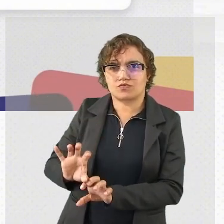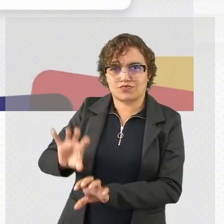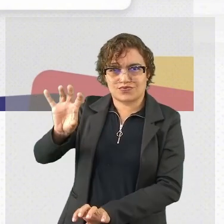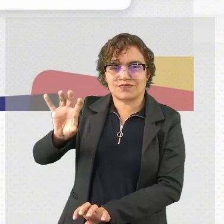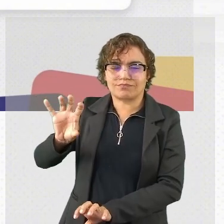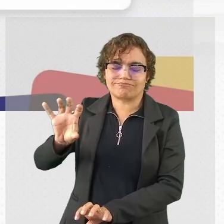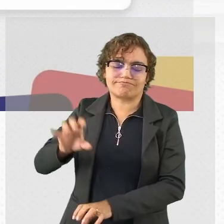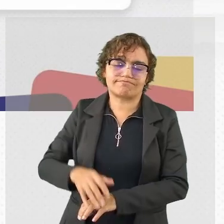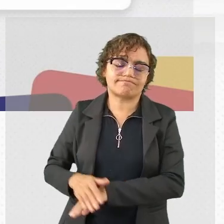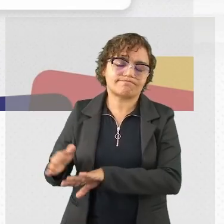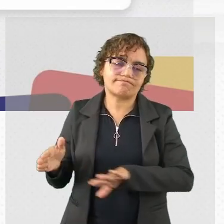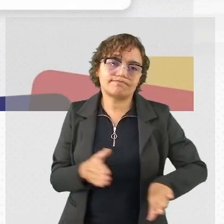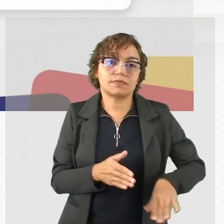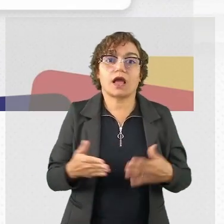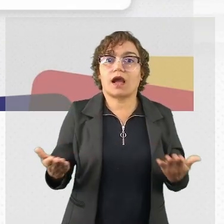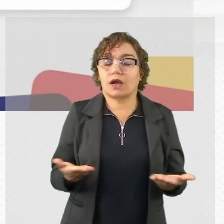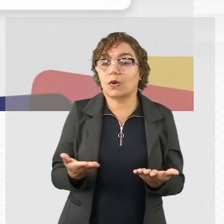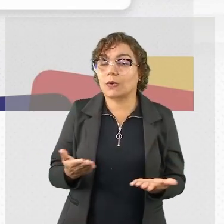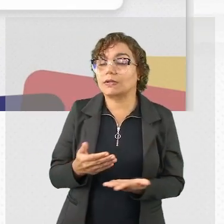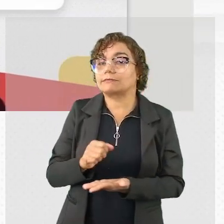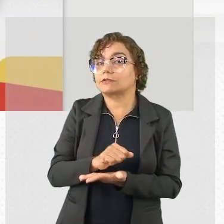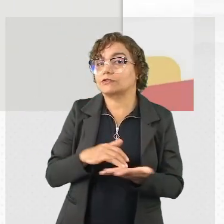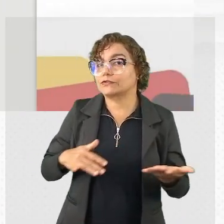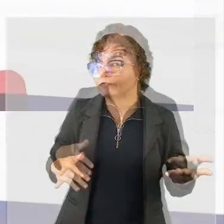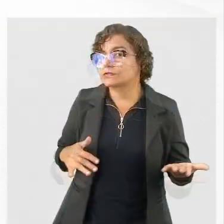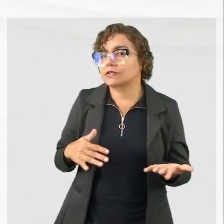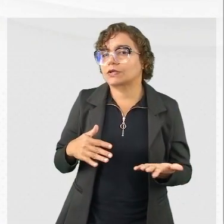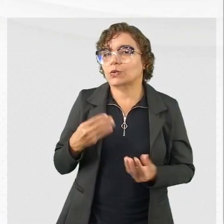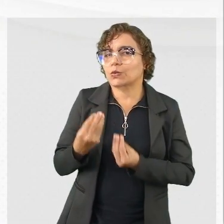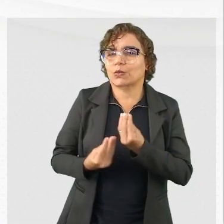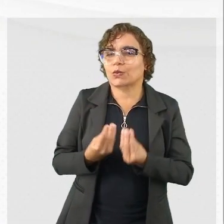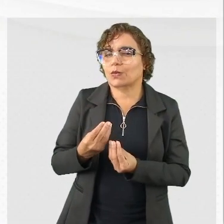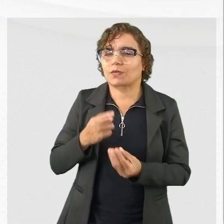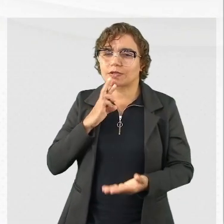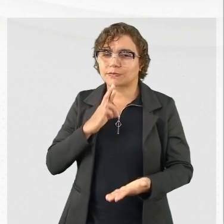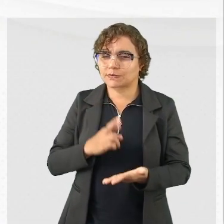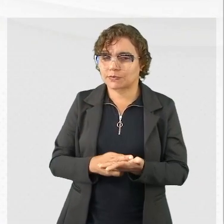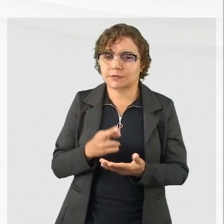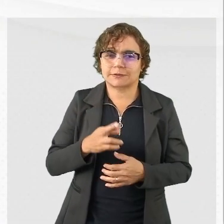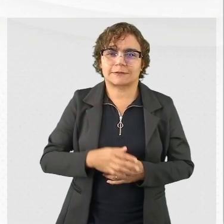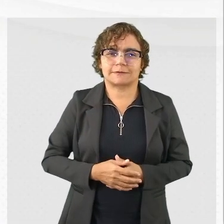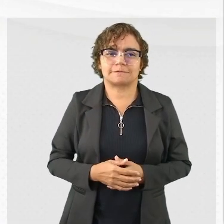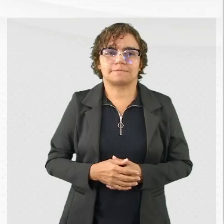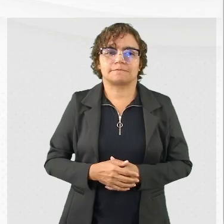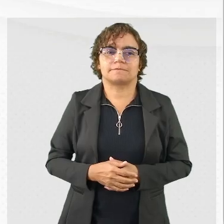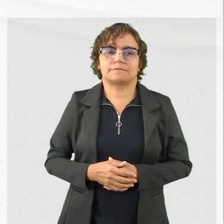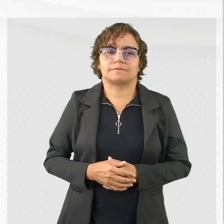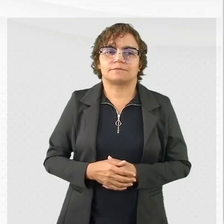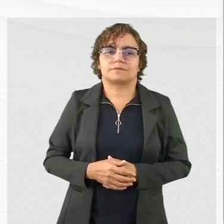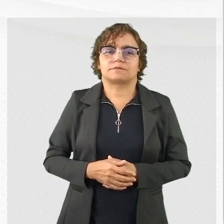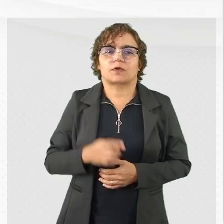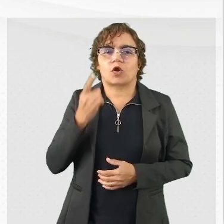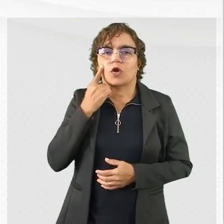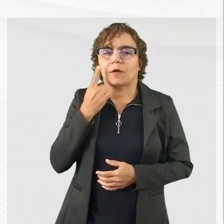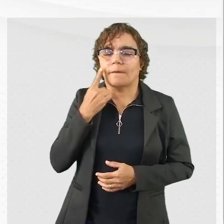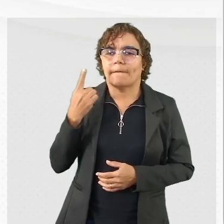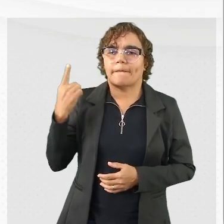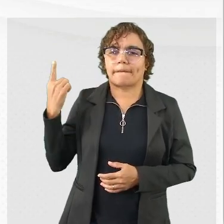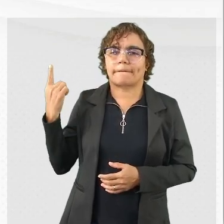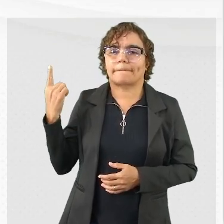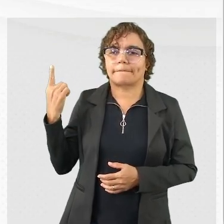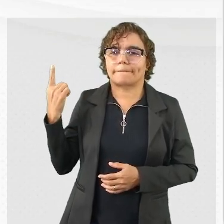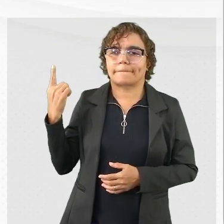então para o nosso exercício. O que nós trazemos hoje, professor? Unesp 2016. Os diários,